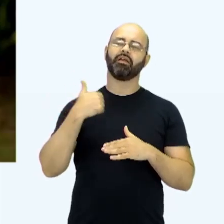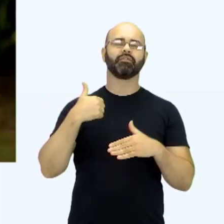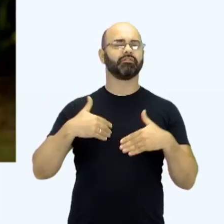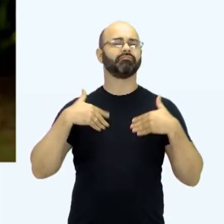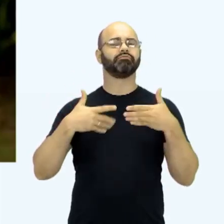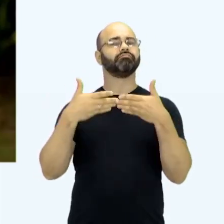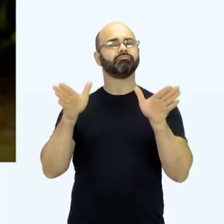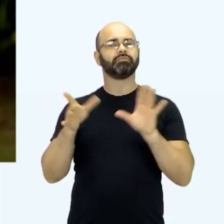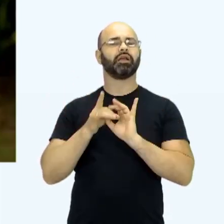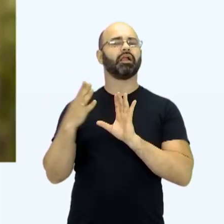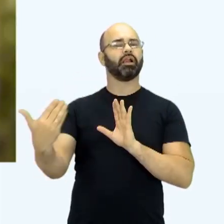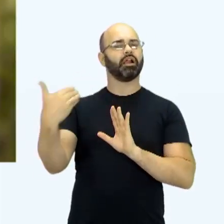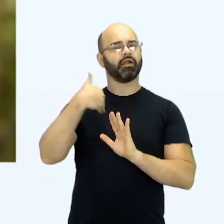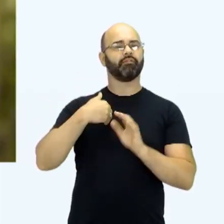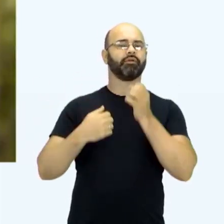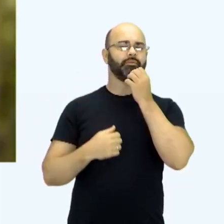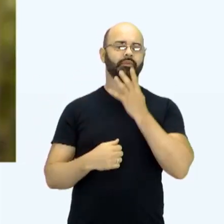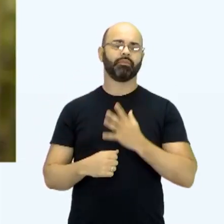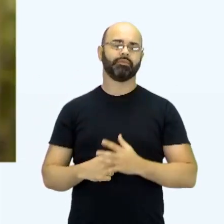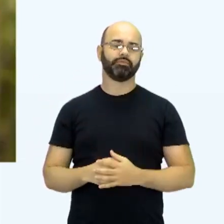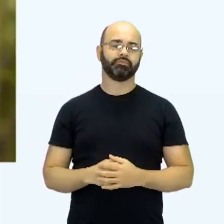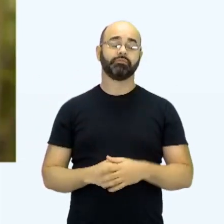que chegar. Isso é muito importante,